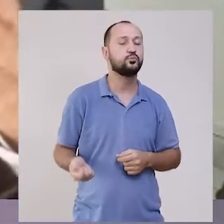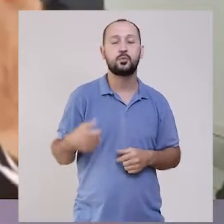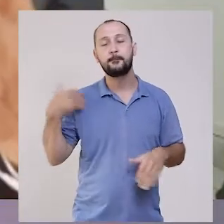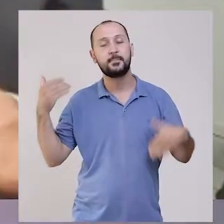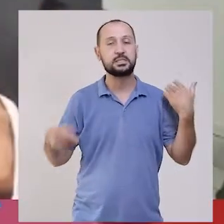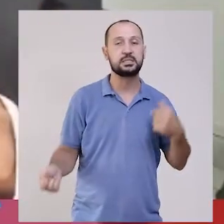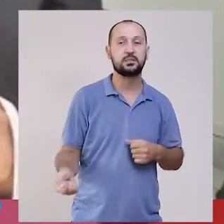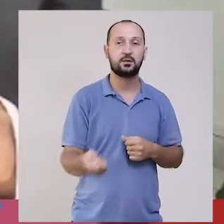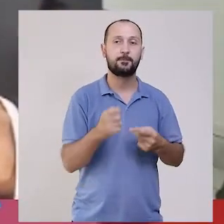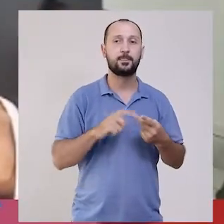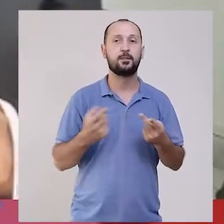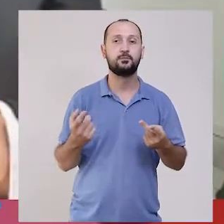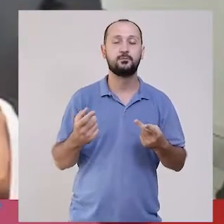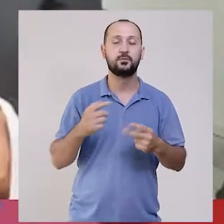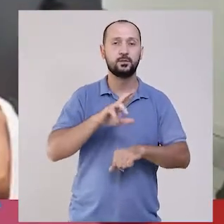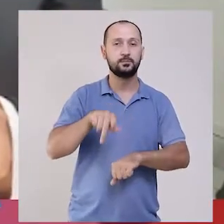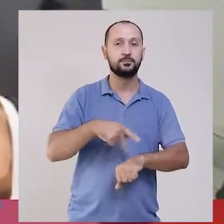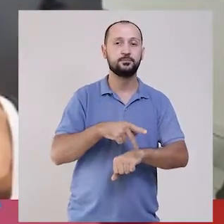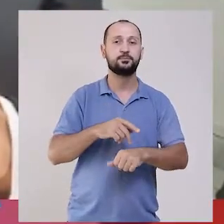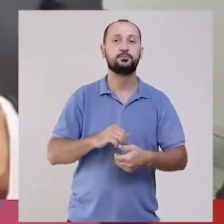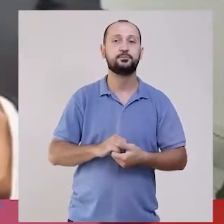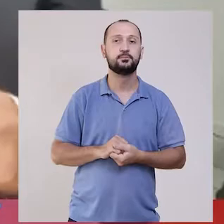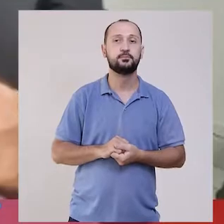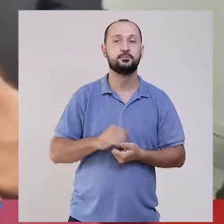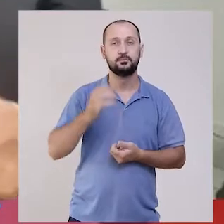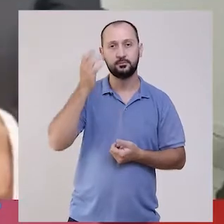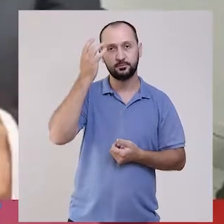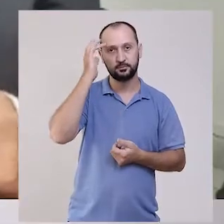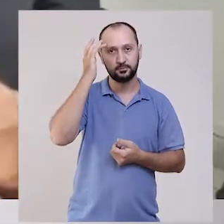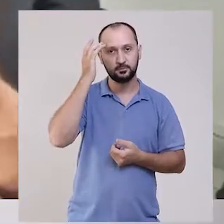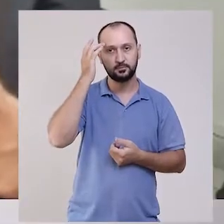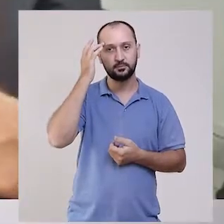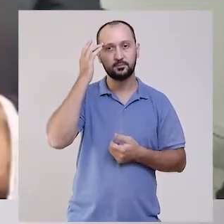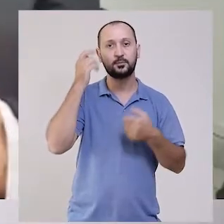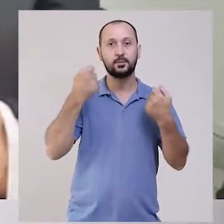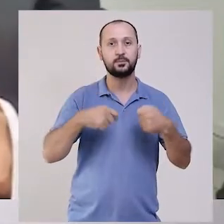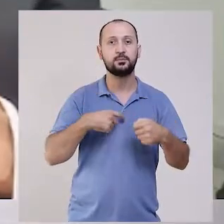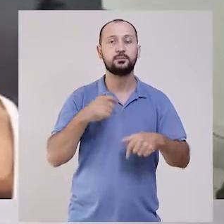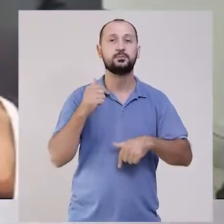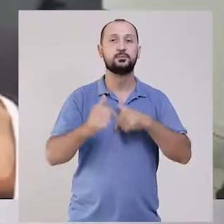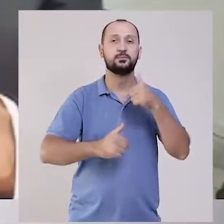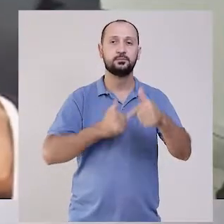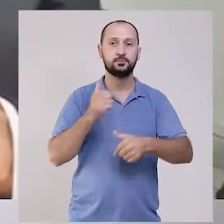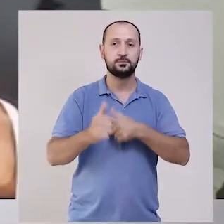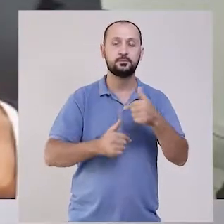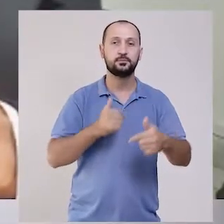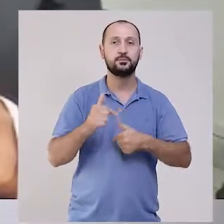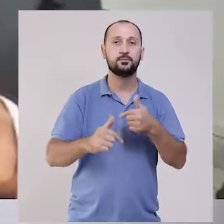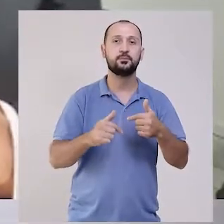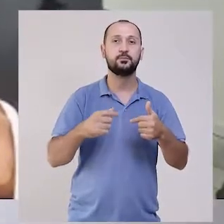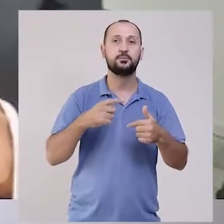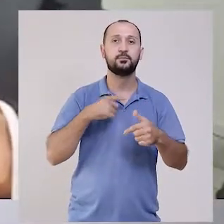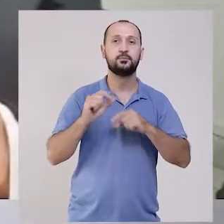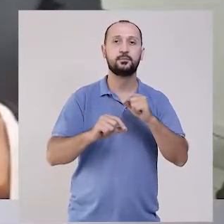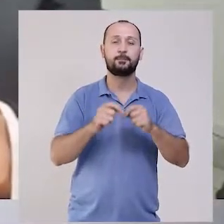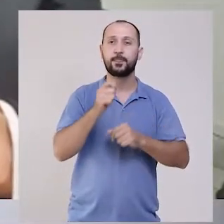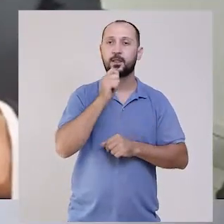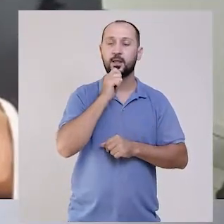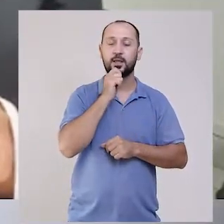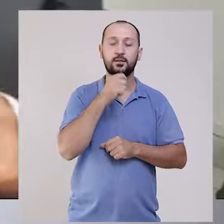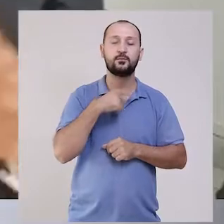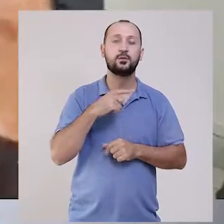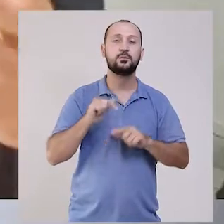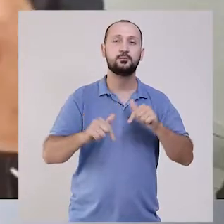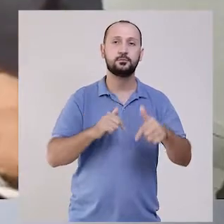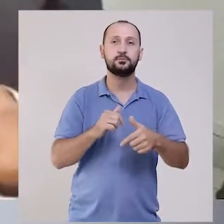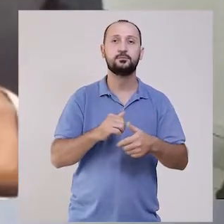dá uma volta com o cachorrinho na praça. Eu acho que tem que voltar essas atividades, voltar ao trabalho. Tem pessoas que ainda